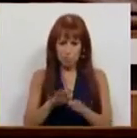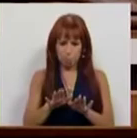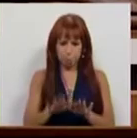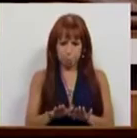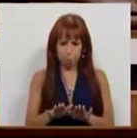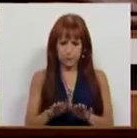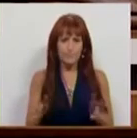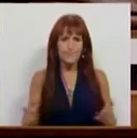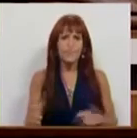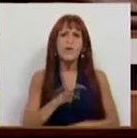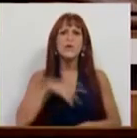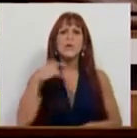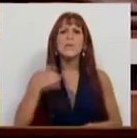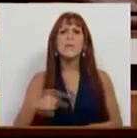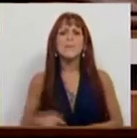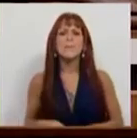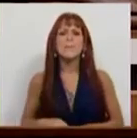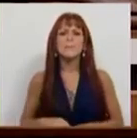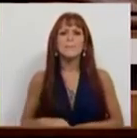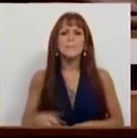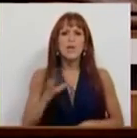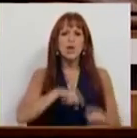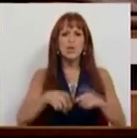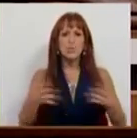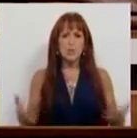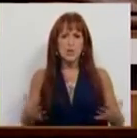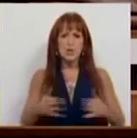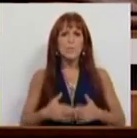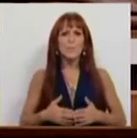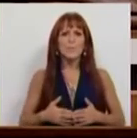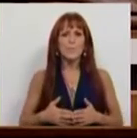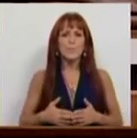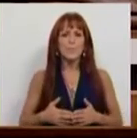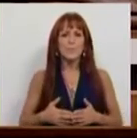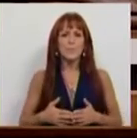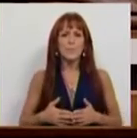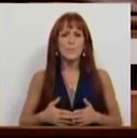parada. Senhor Presidente, senhores deputados,